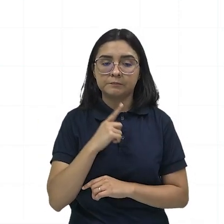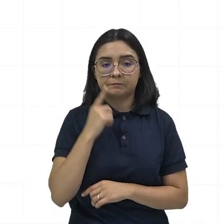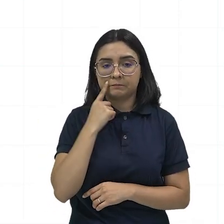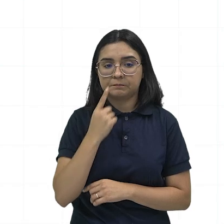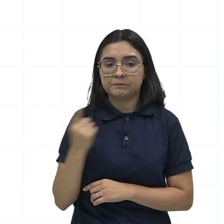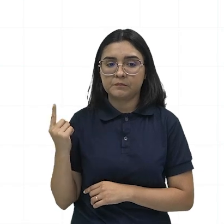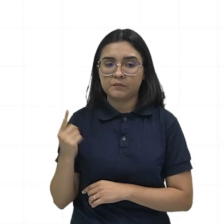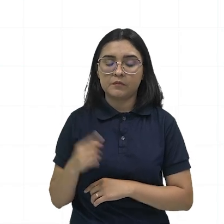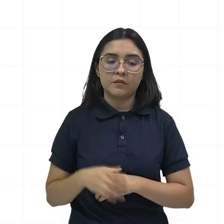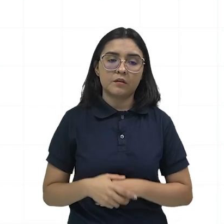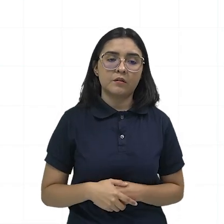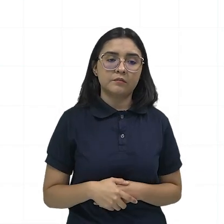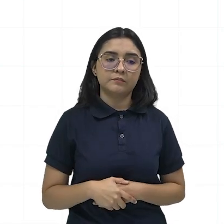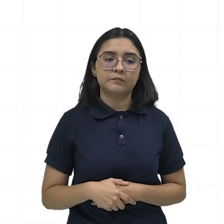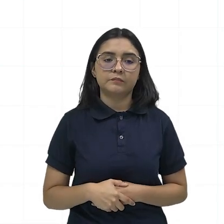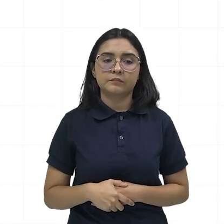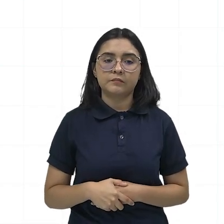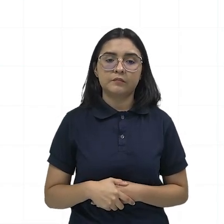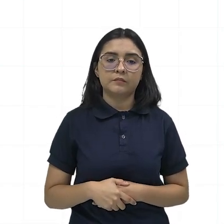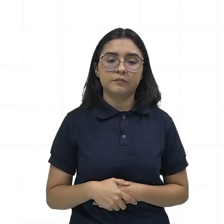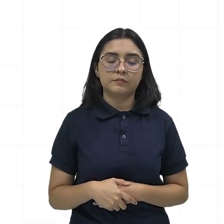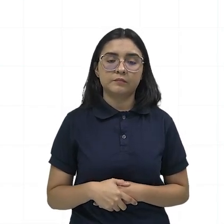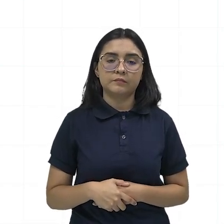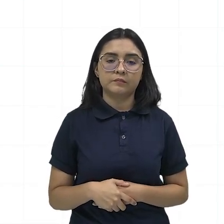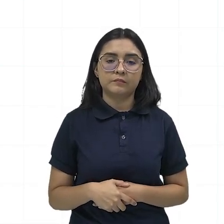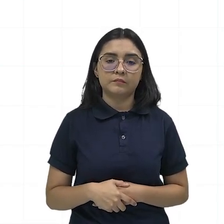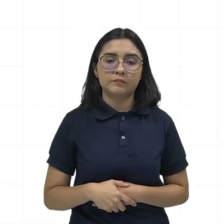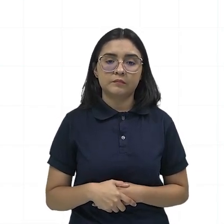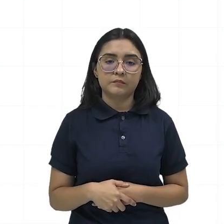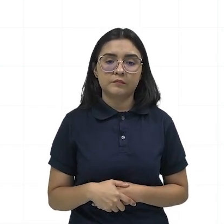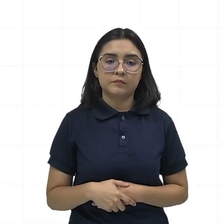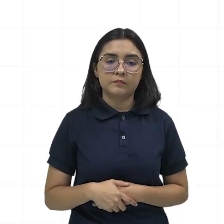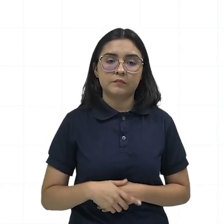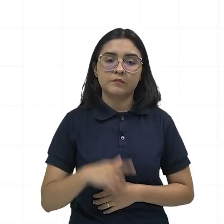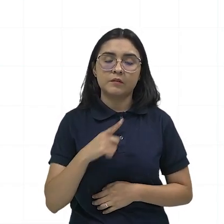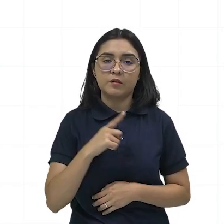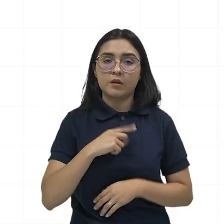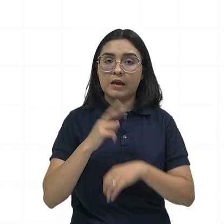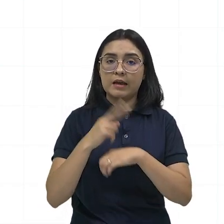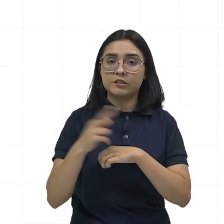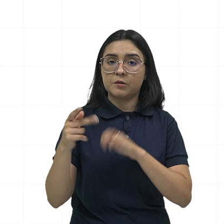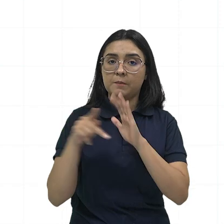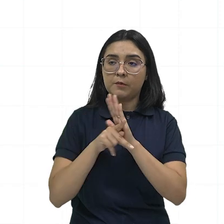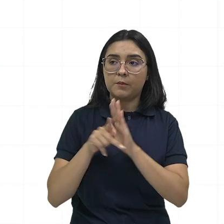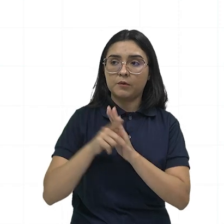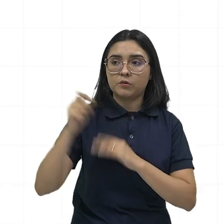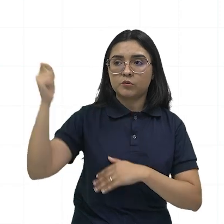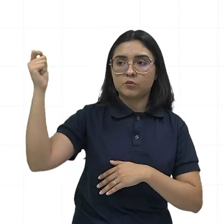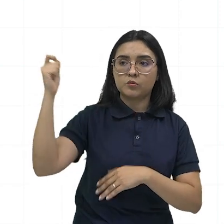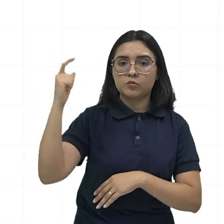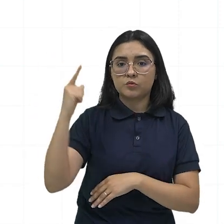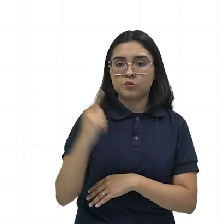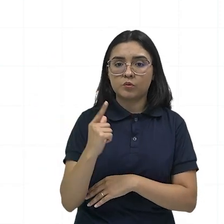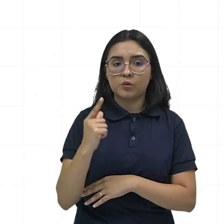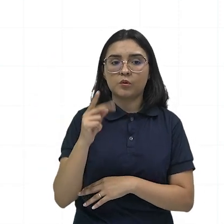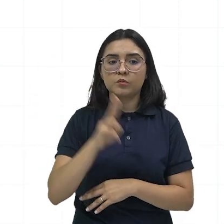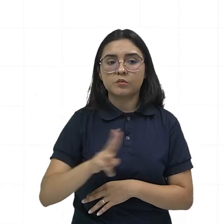usinas termossolares. Essas usinas redirecionam a radiação solar por meio